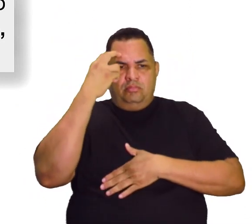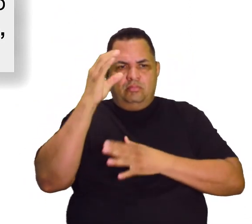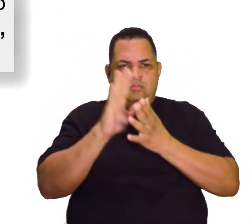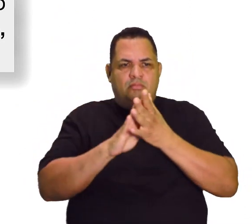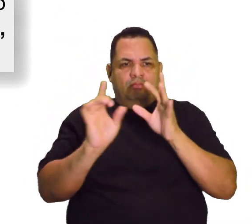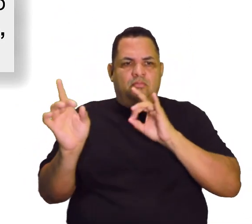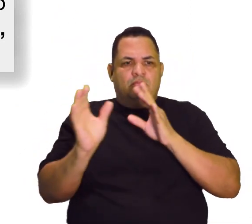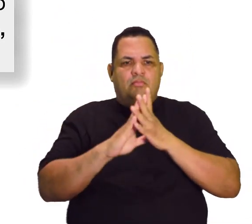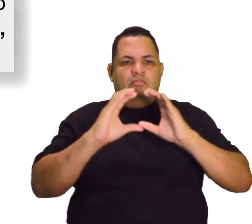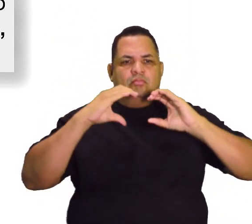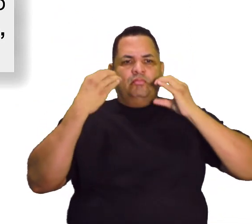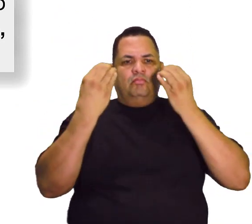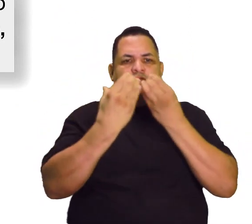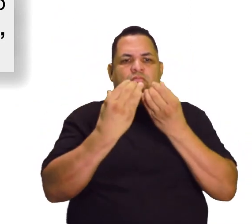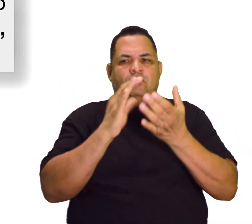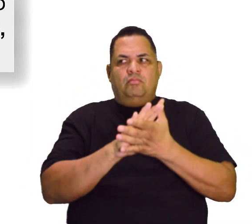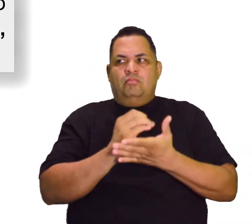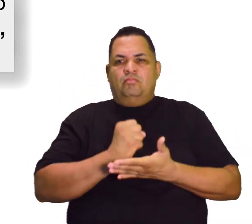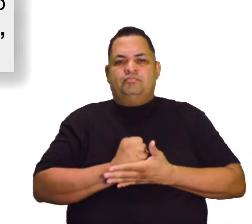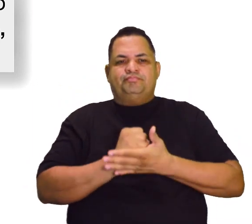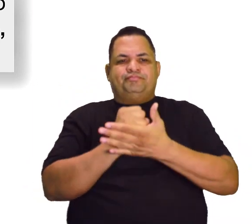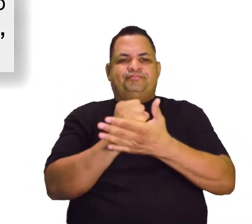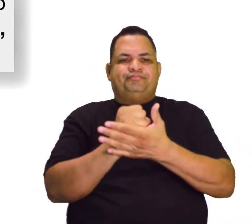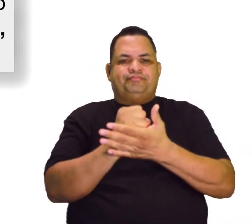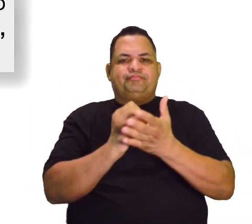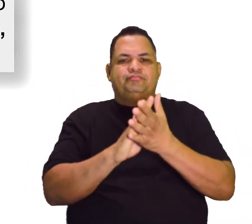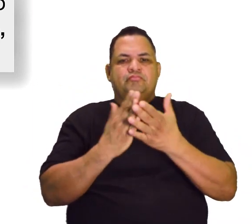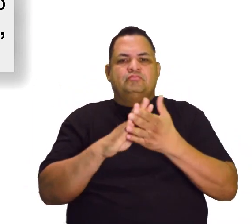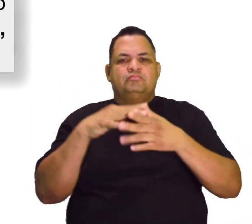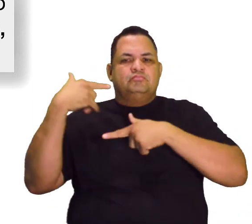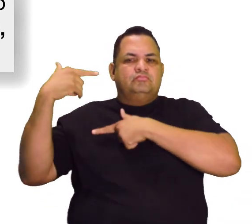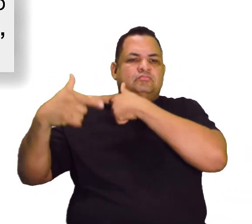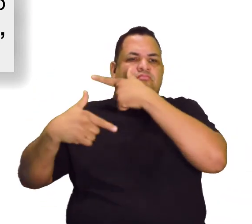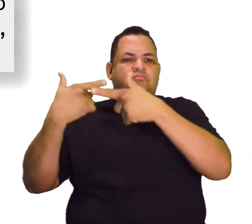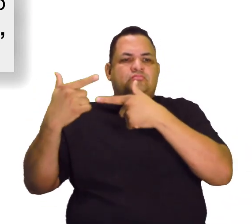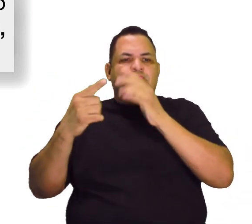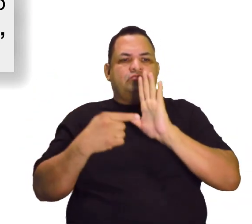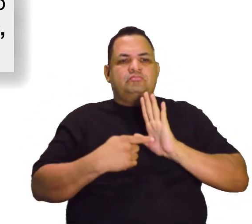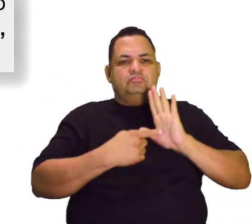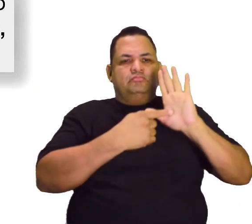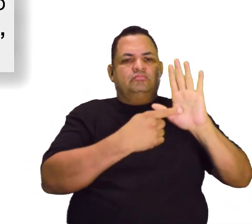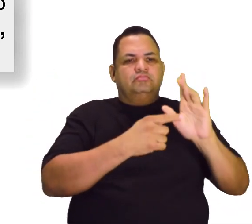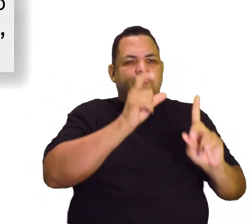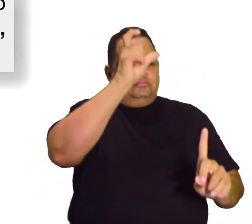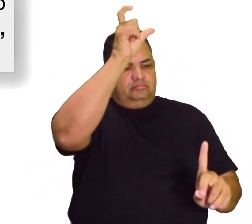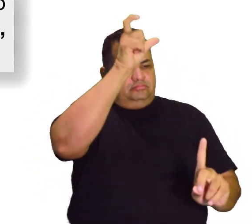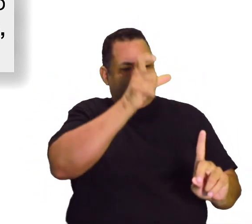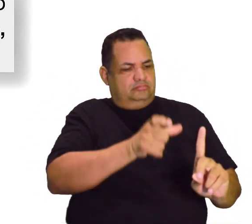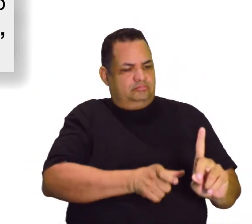culturais de uma comunidade, né, ou região, baseada nas suas tradições,